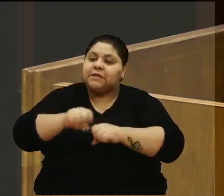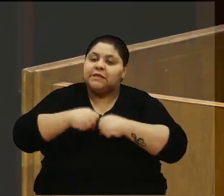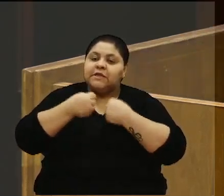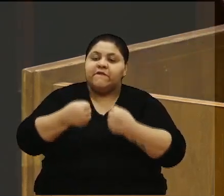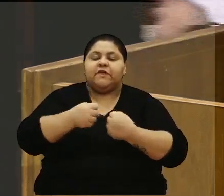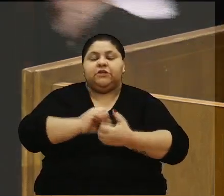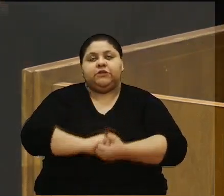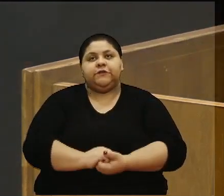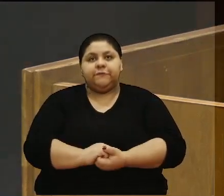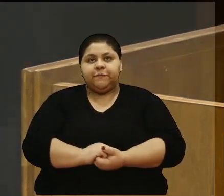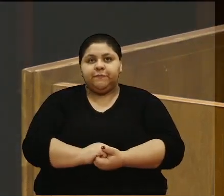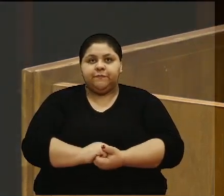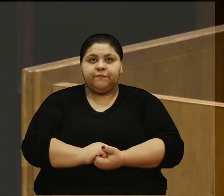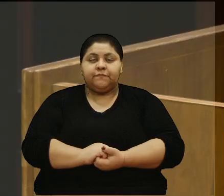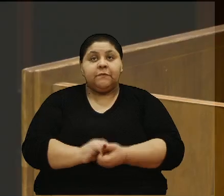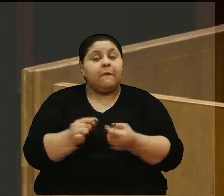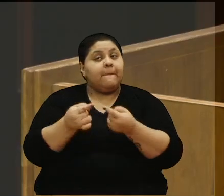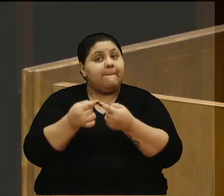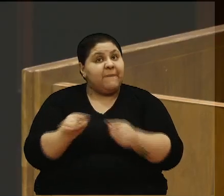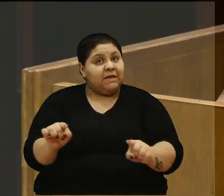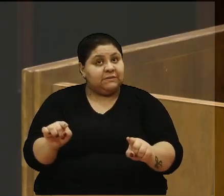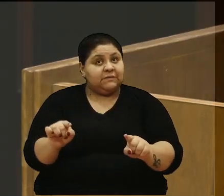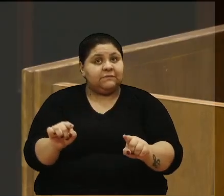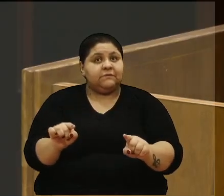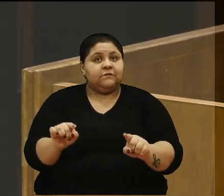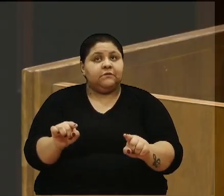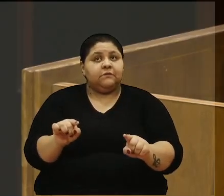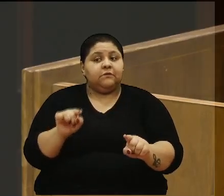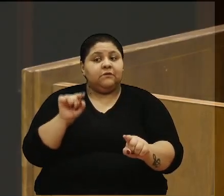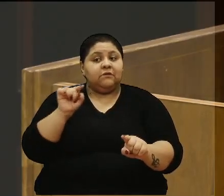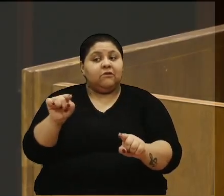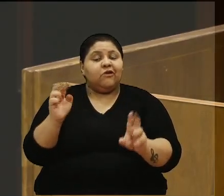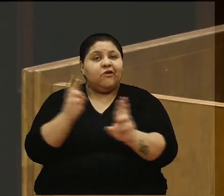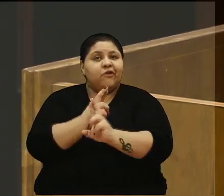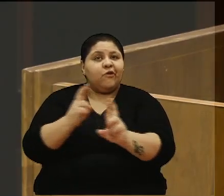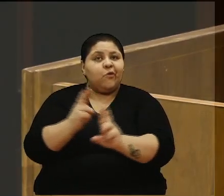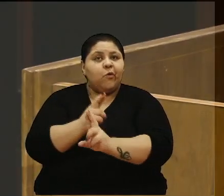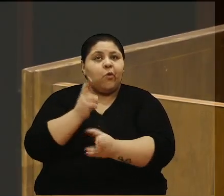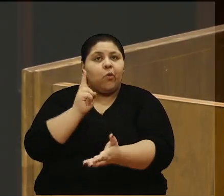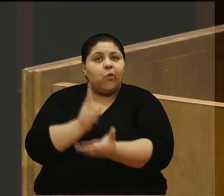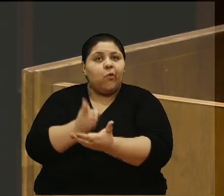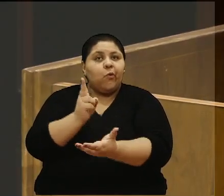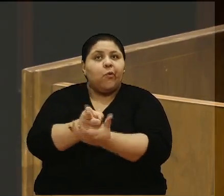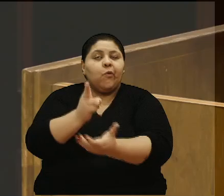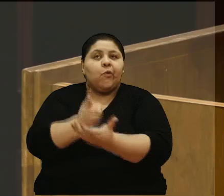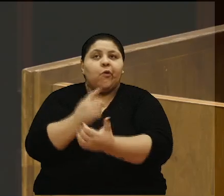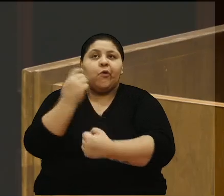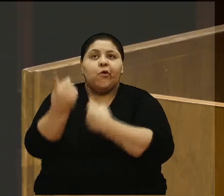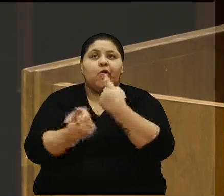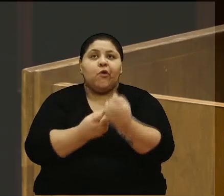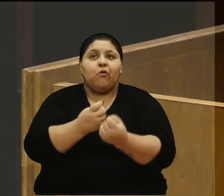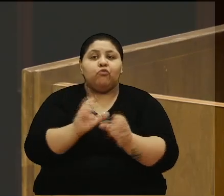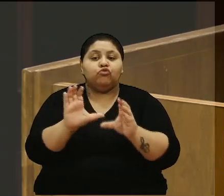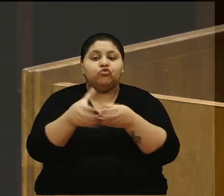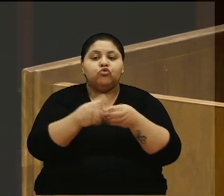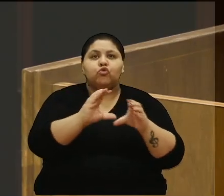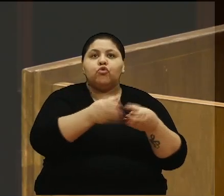defendida. Mas elas se relacionavam sempre a algumas